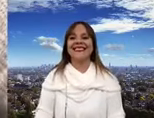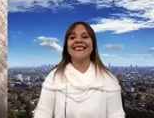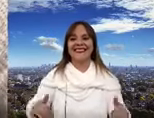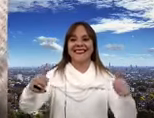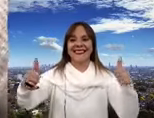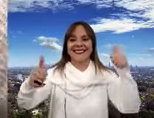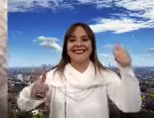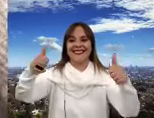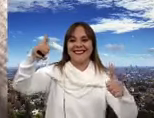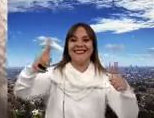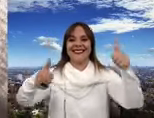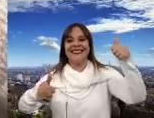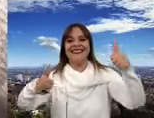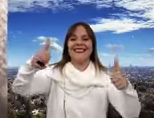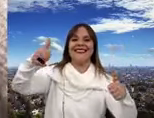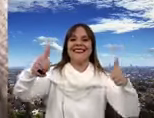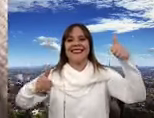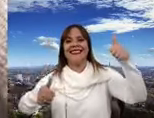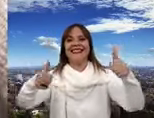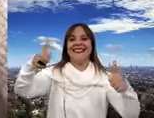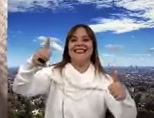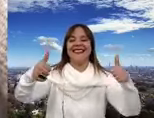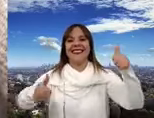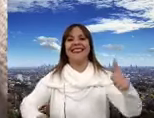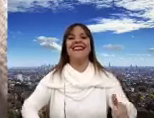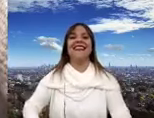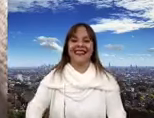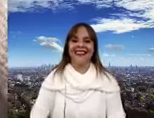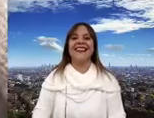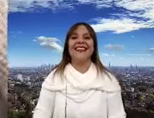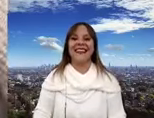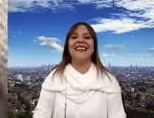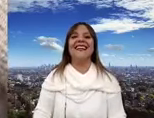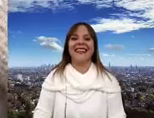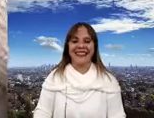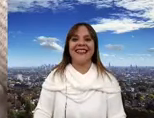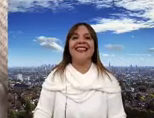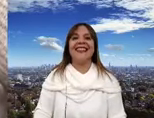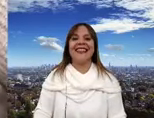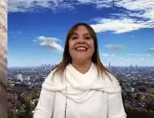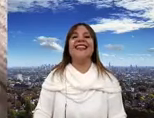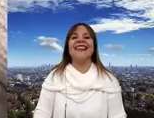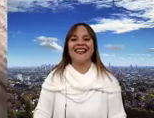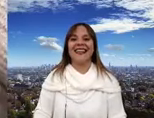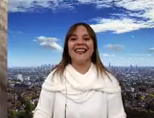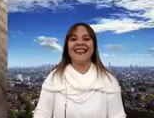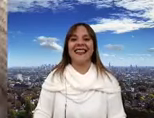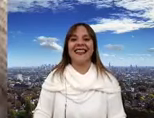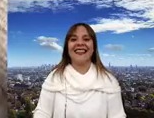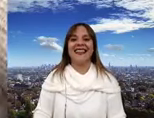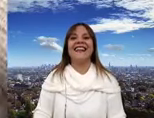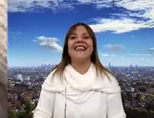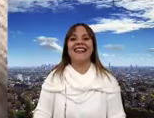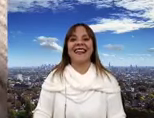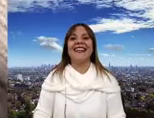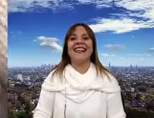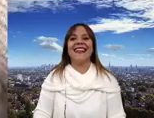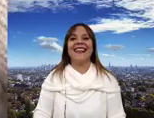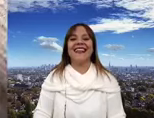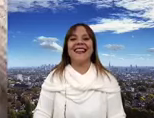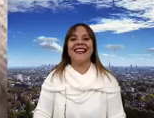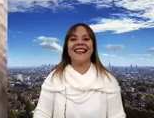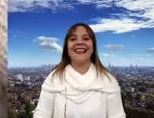todo mundo para participar desse evento maravilhoso, tocante, emocionante, é gratificante.